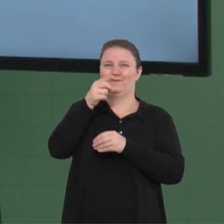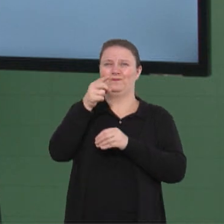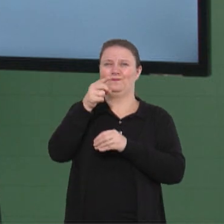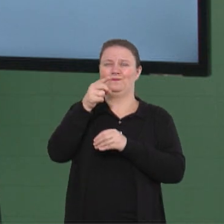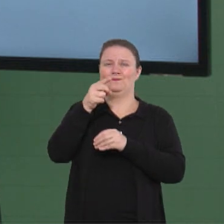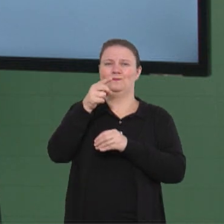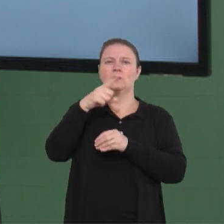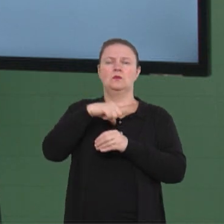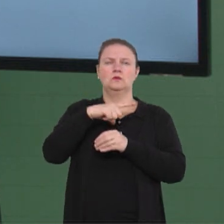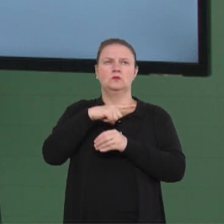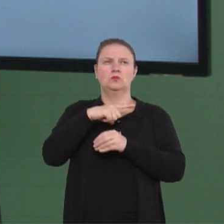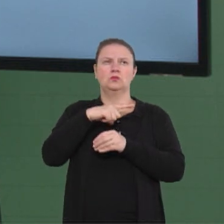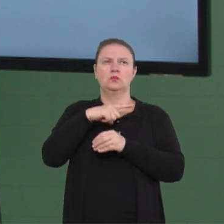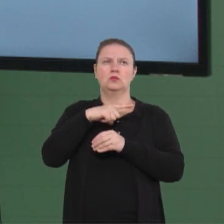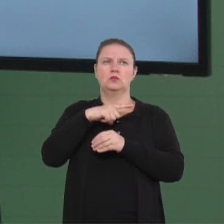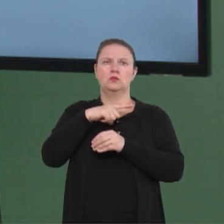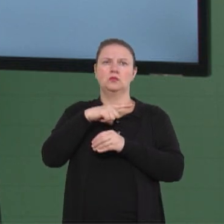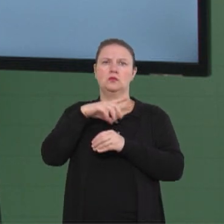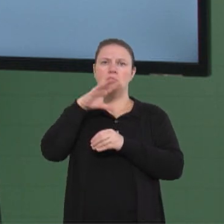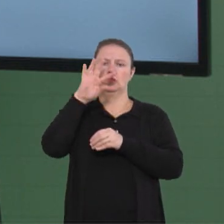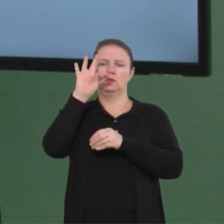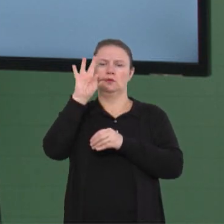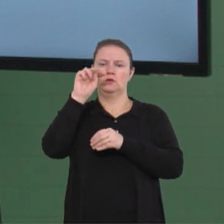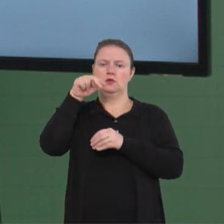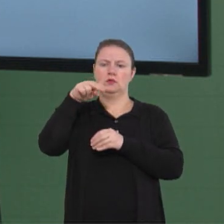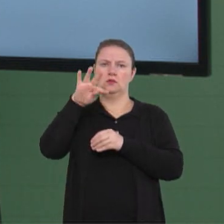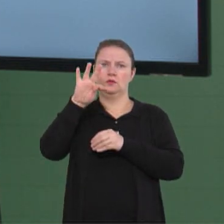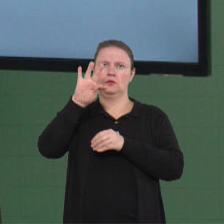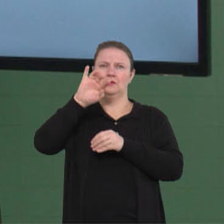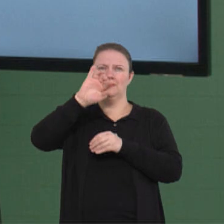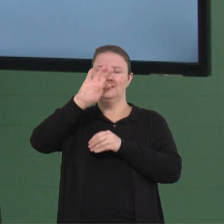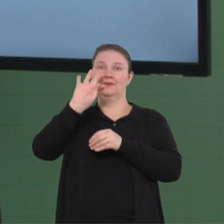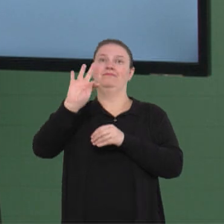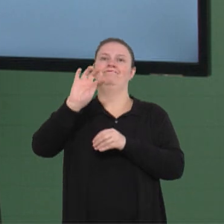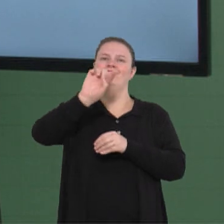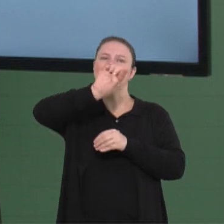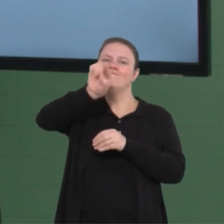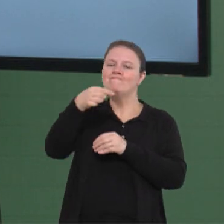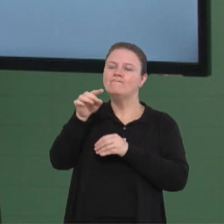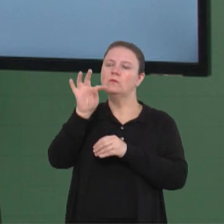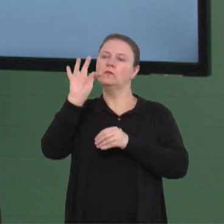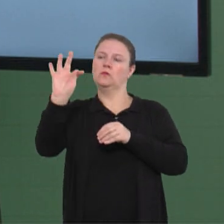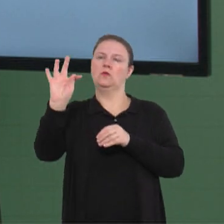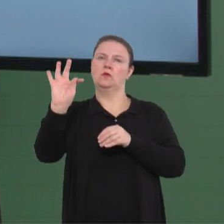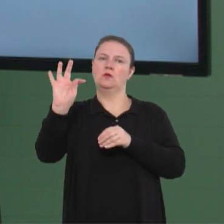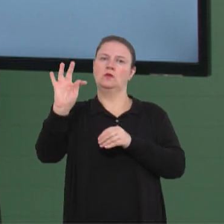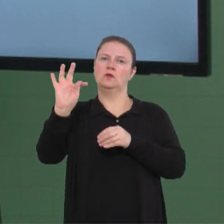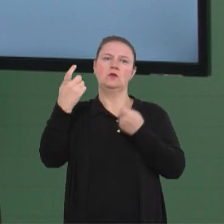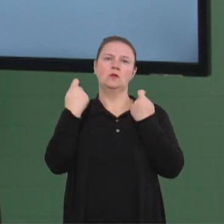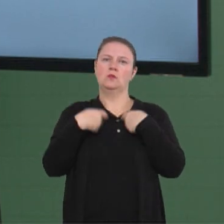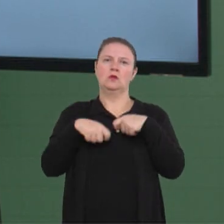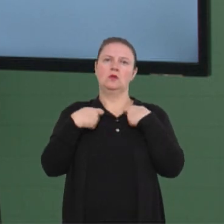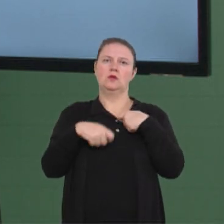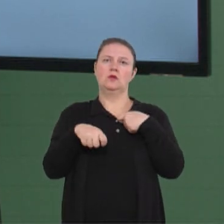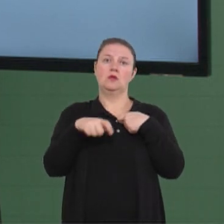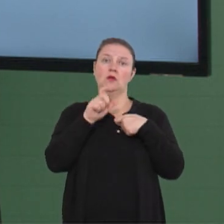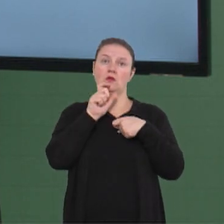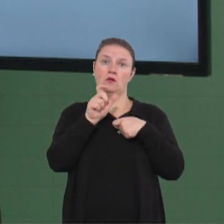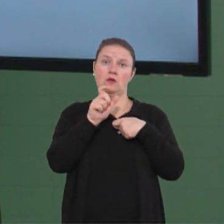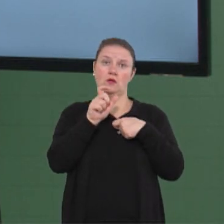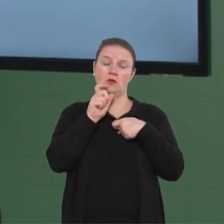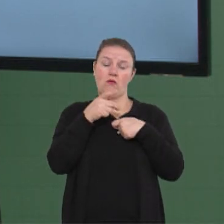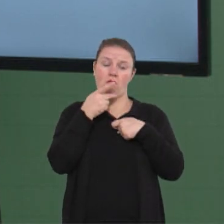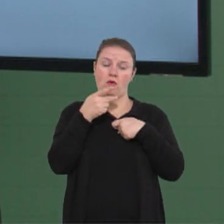mudo normalmente os alunos eram a pronúncia dessa palavra você não pronuncia esse primeiro ter você e